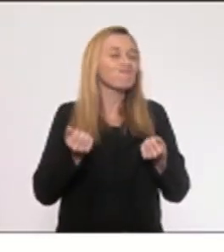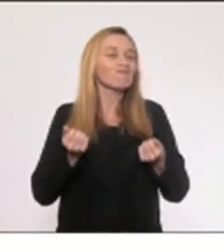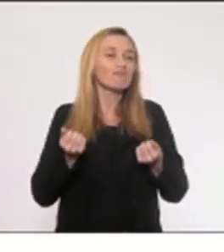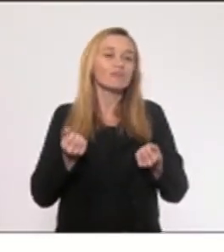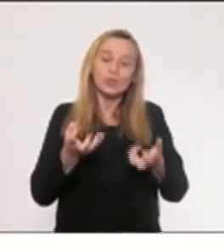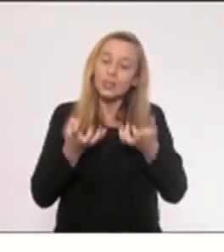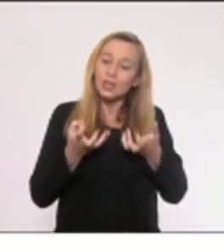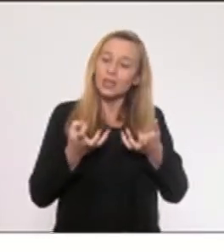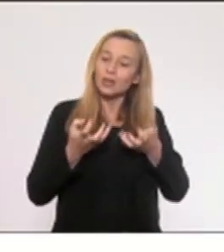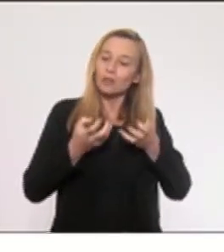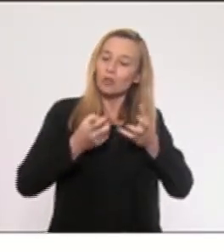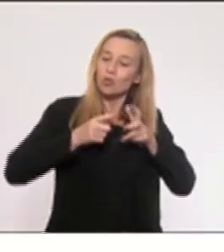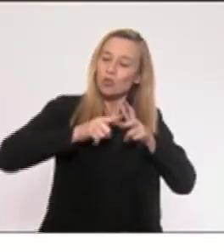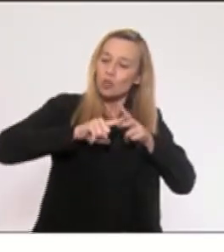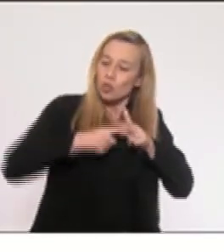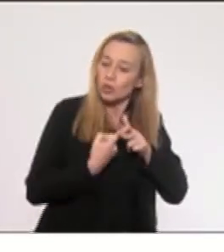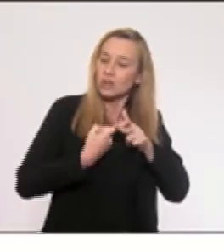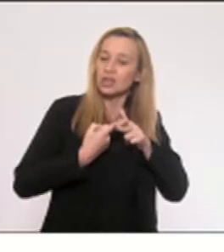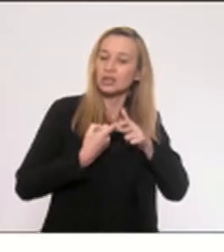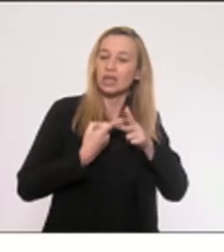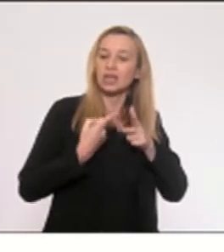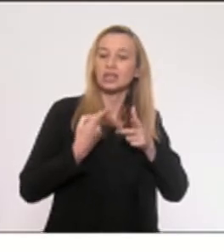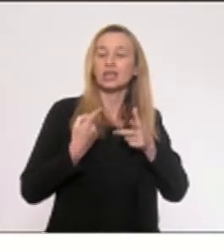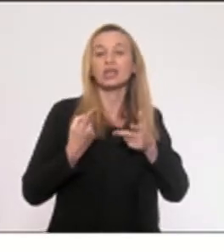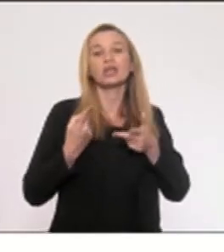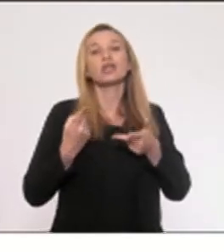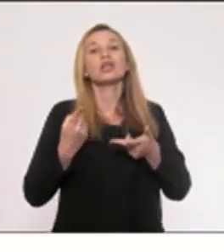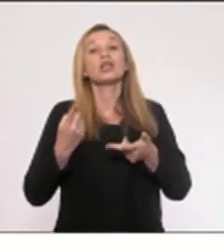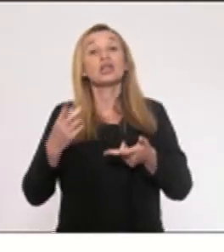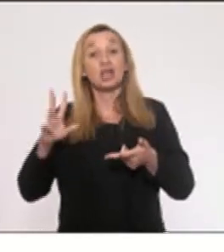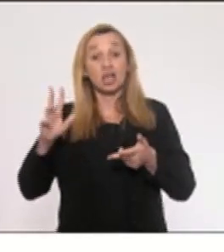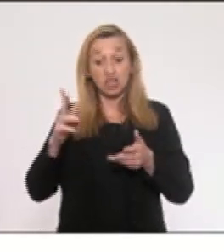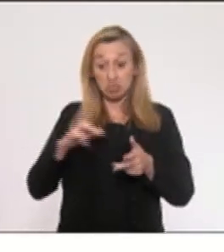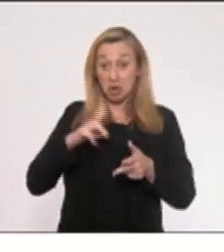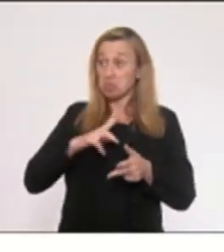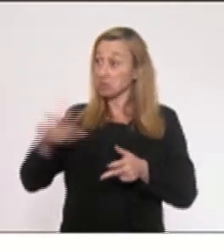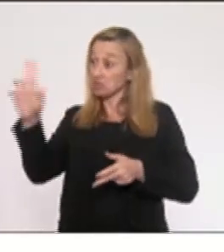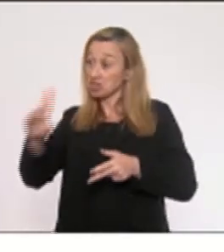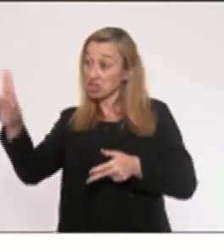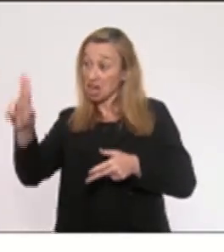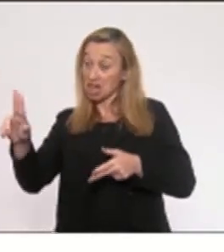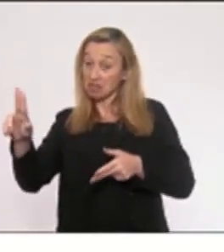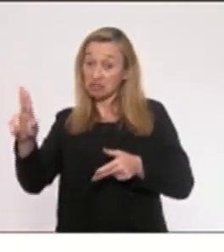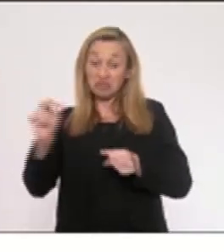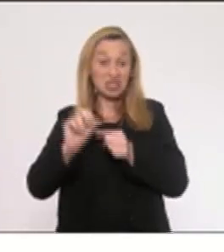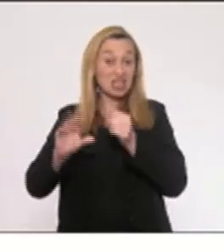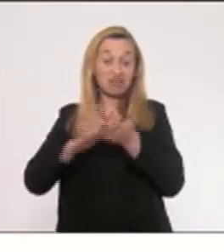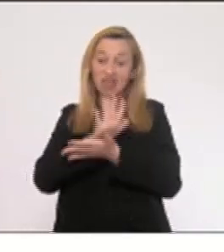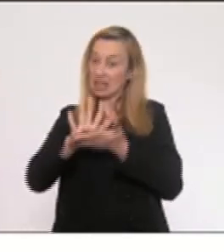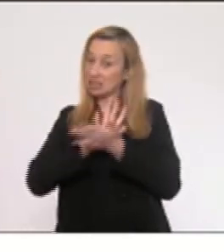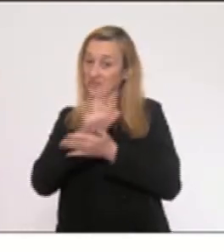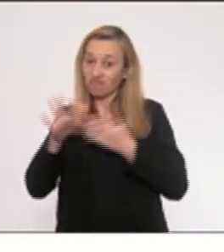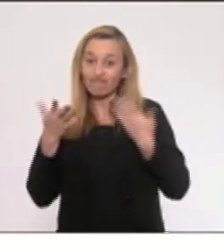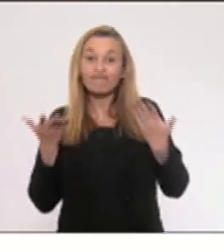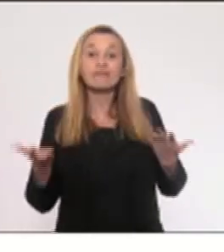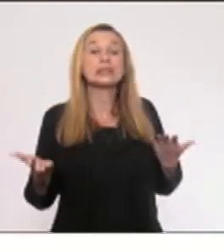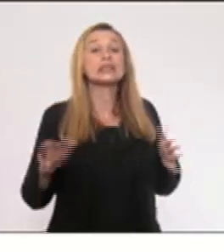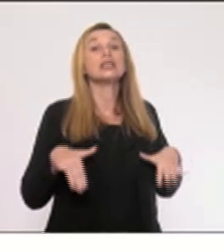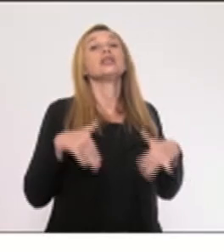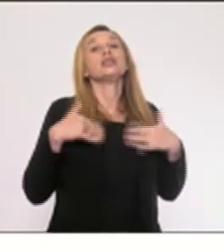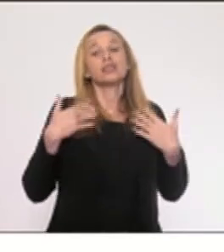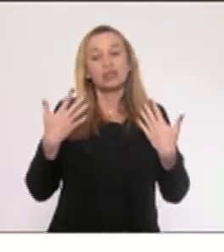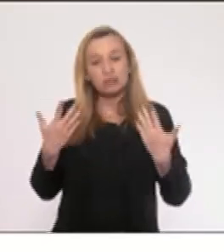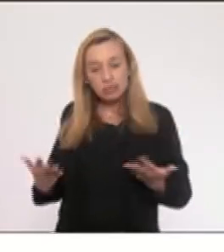tentar corrigir algo que as universidades foram absolutamente incapazes de fazê-lo. Então,